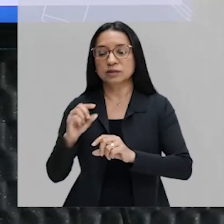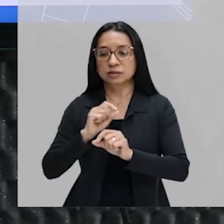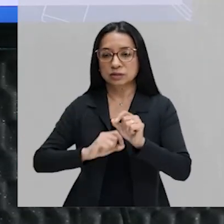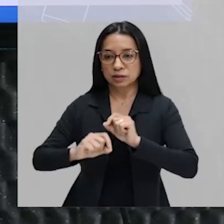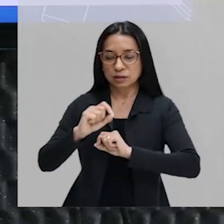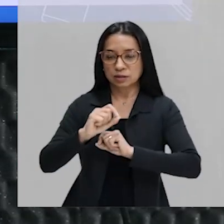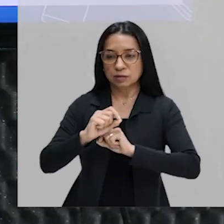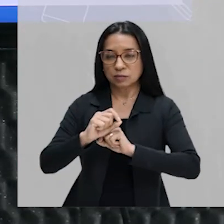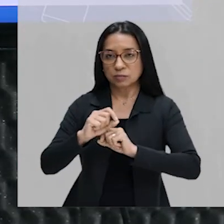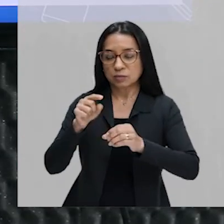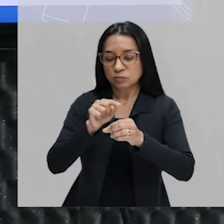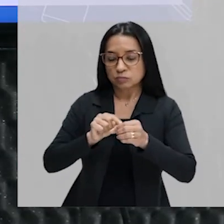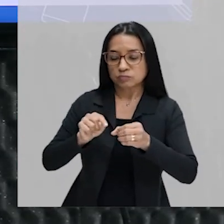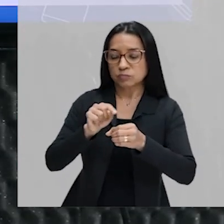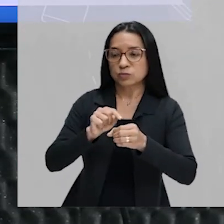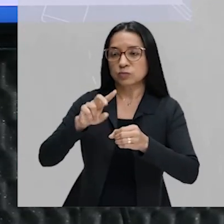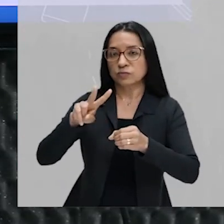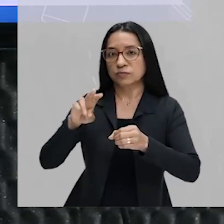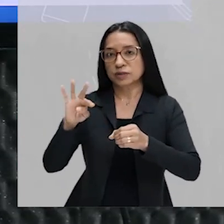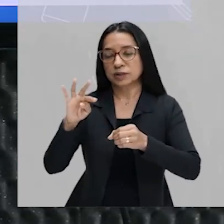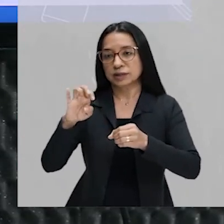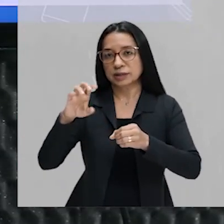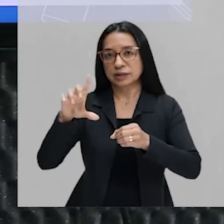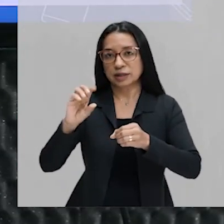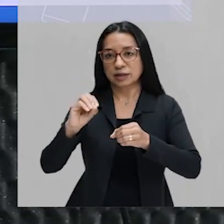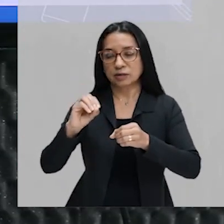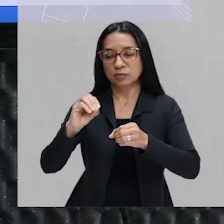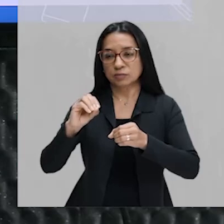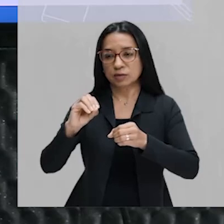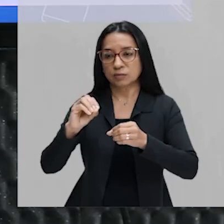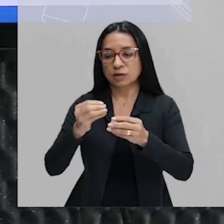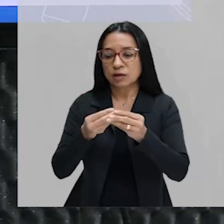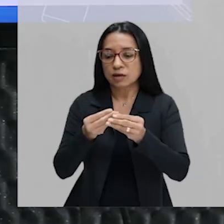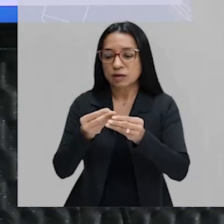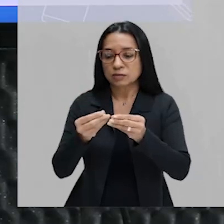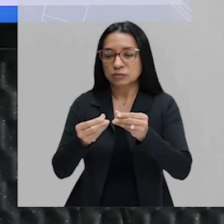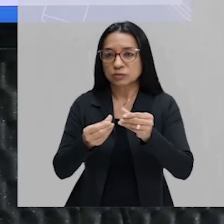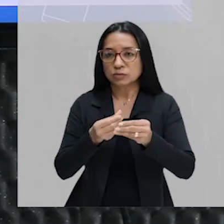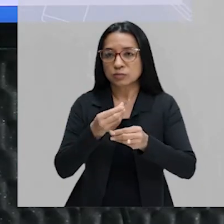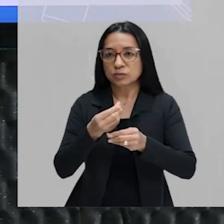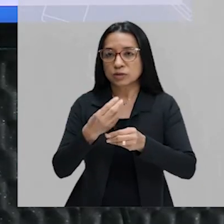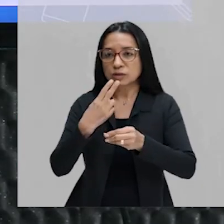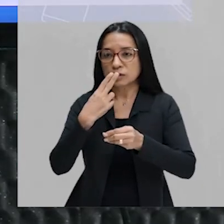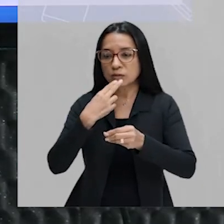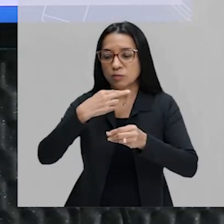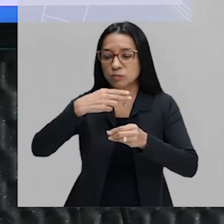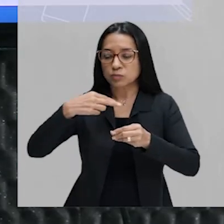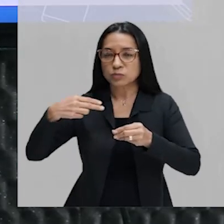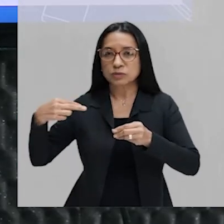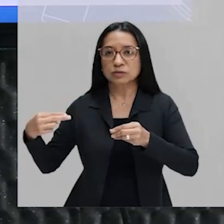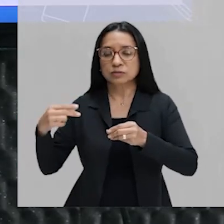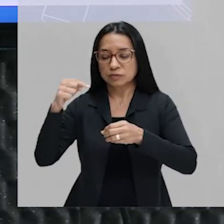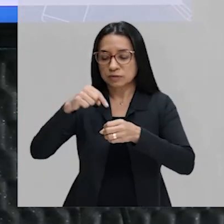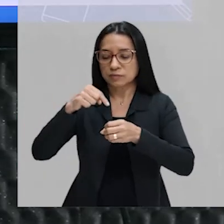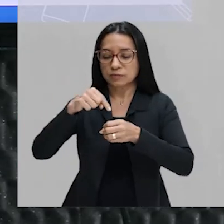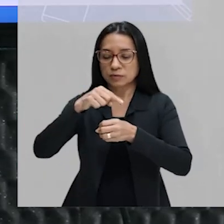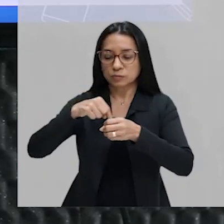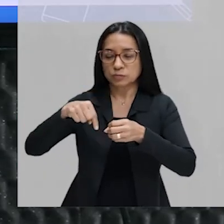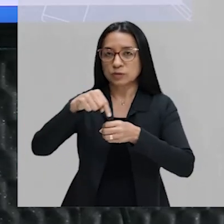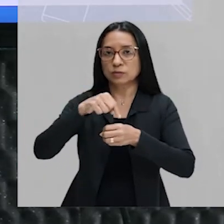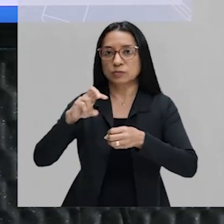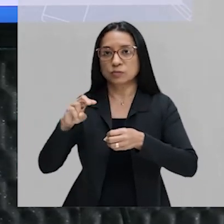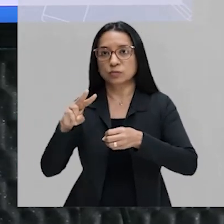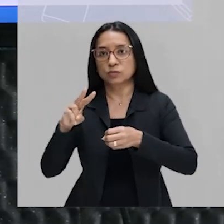substância nutritiva que fica ali dentro do ovo, tá? E também esses anexos embrionários, eles auxiliam